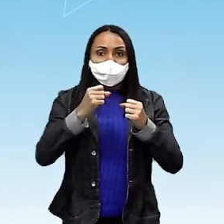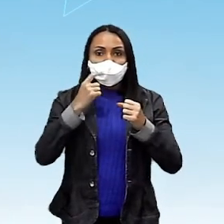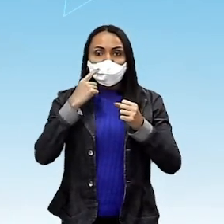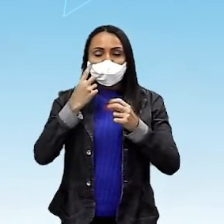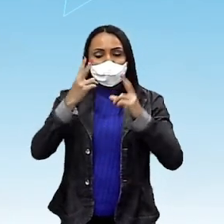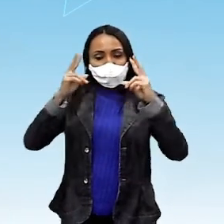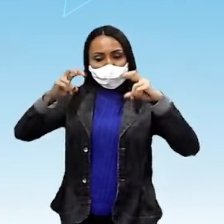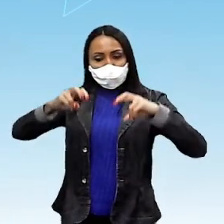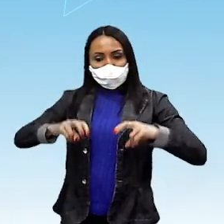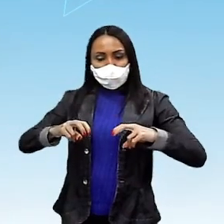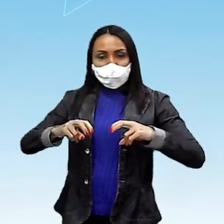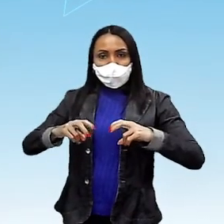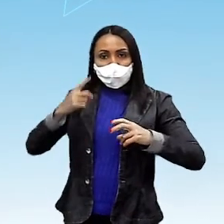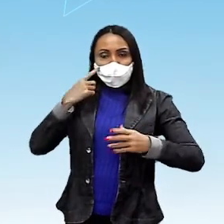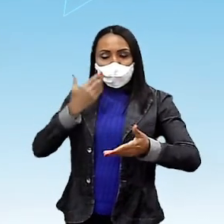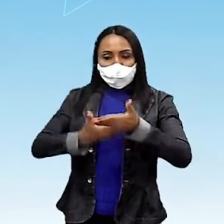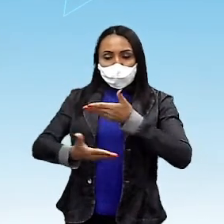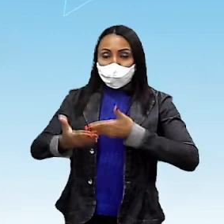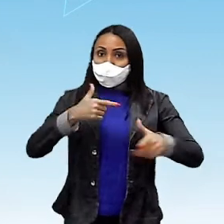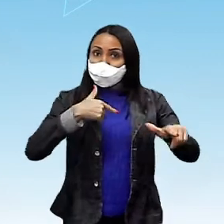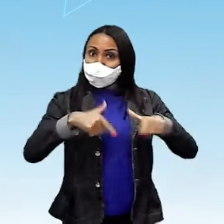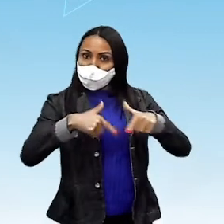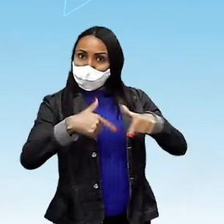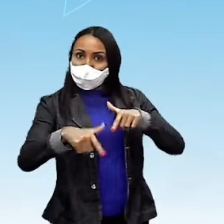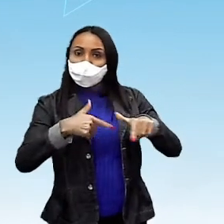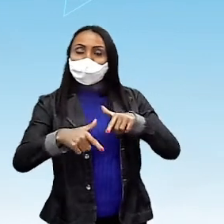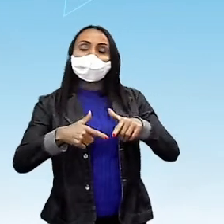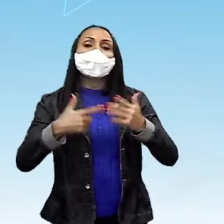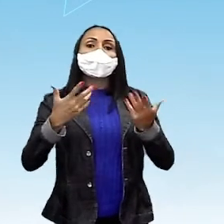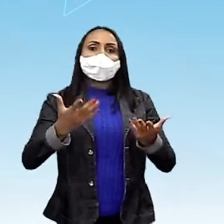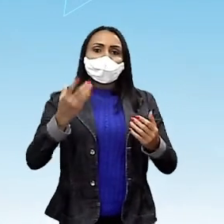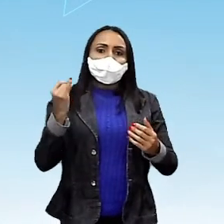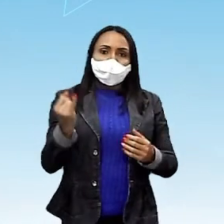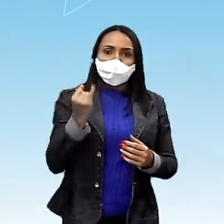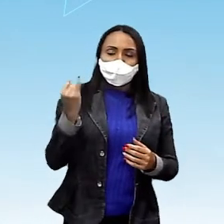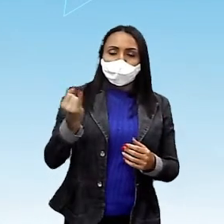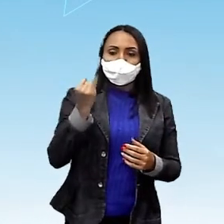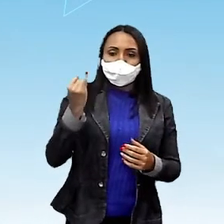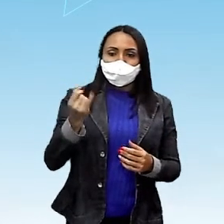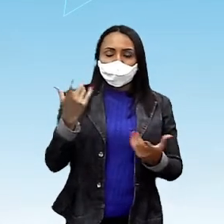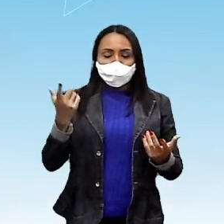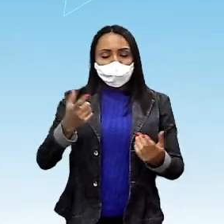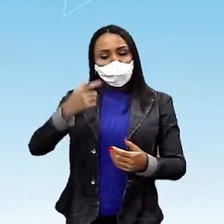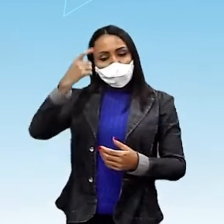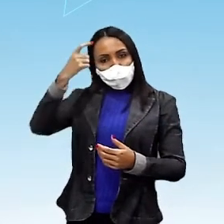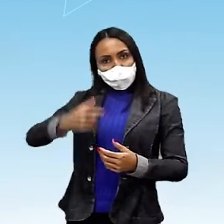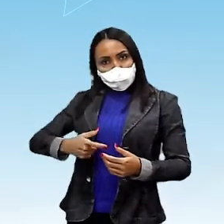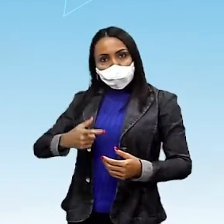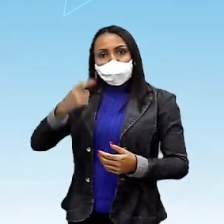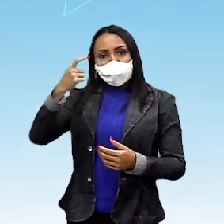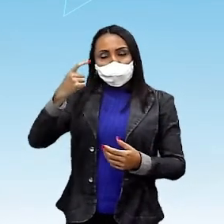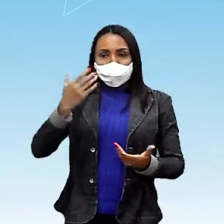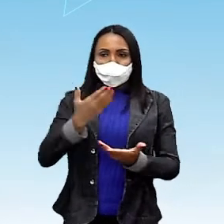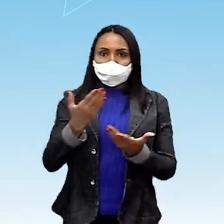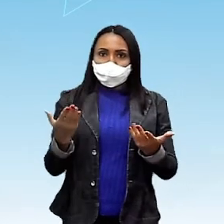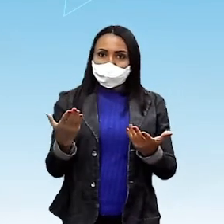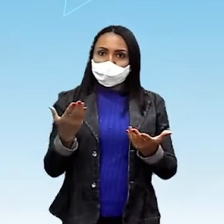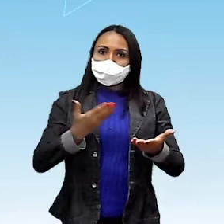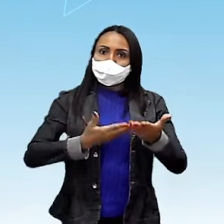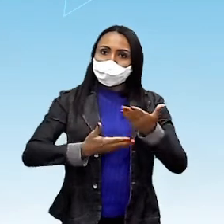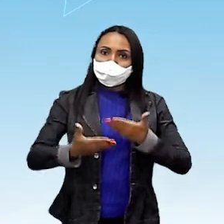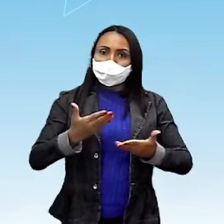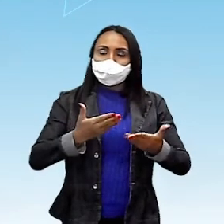para o emprego, que é importante que nós tenhamos o quê? Postura mediante a uma